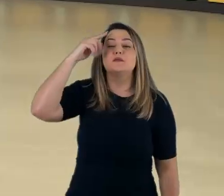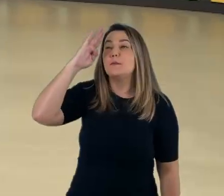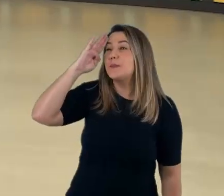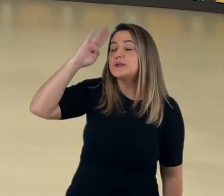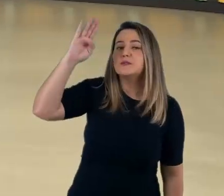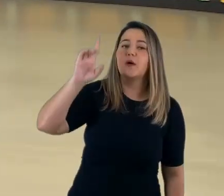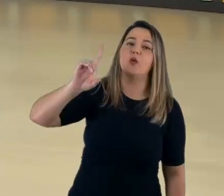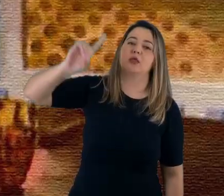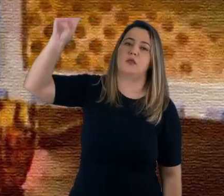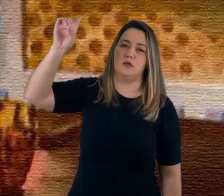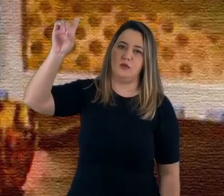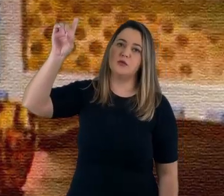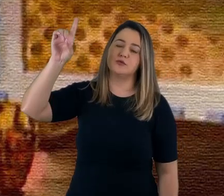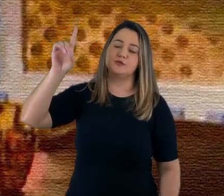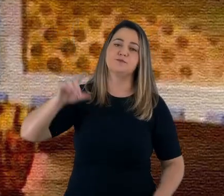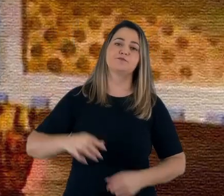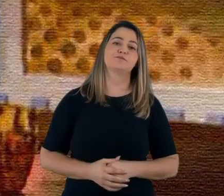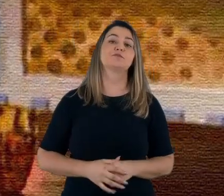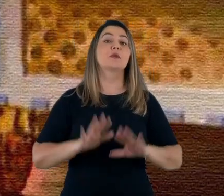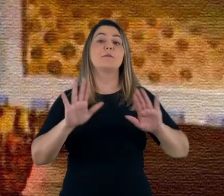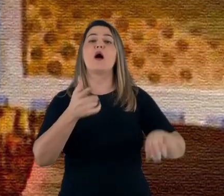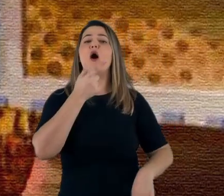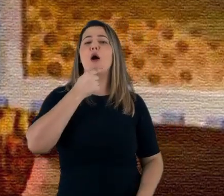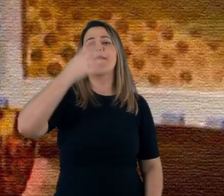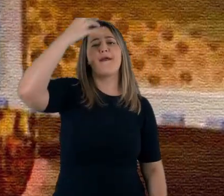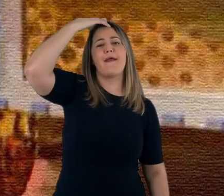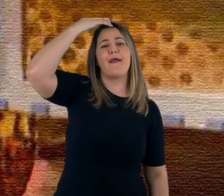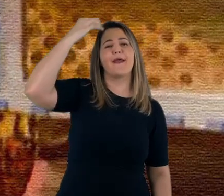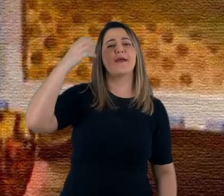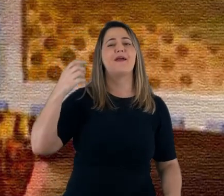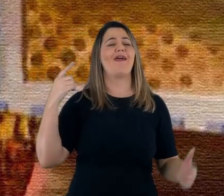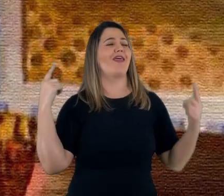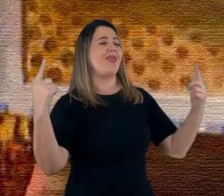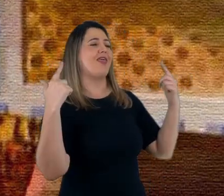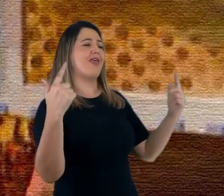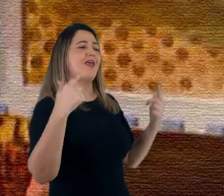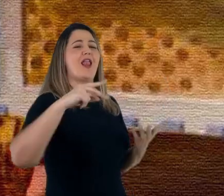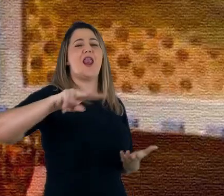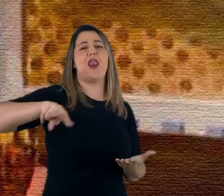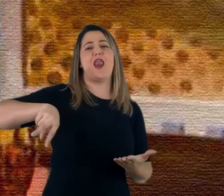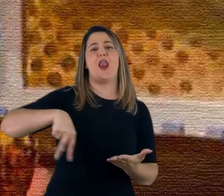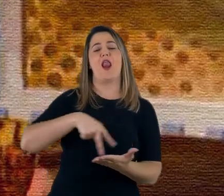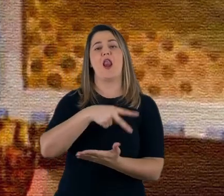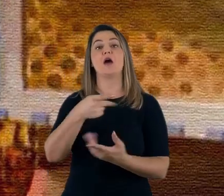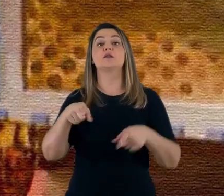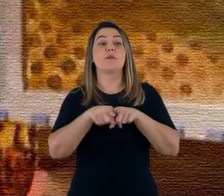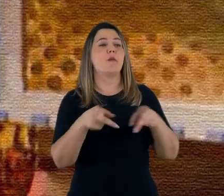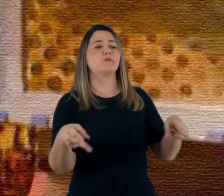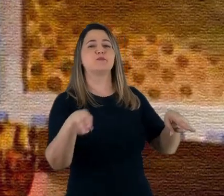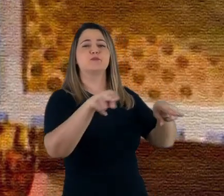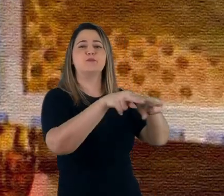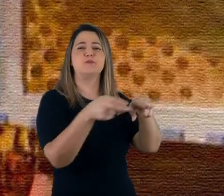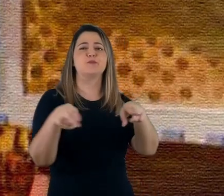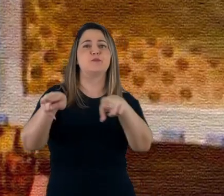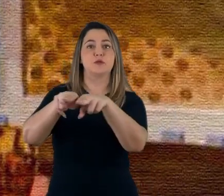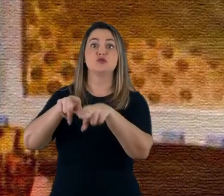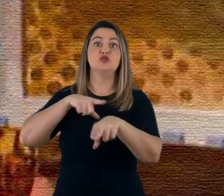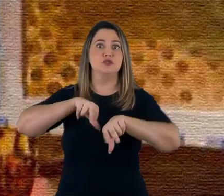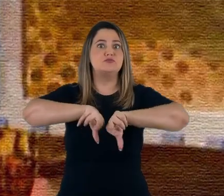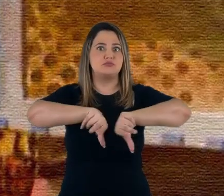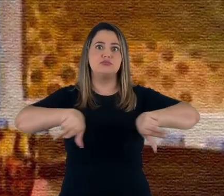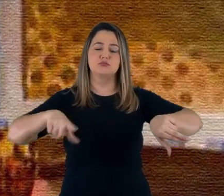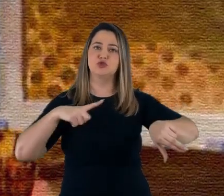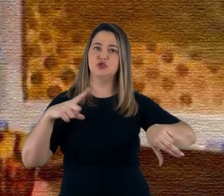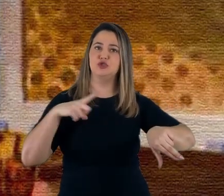lugar na sua vida. Enquanto isso, o rei continuava sua orgia. Práticas licenciosas geralmente faziam parte dessas